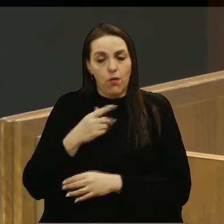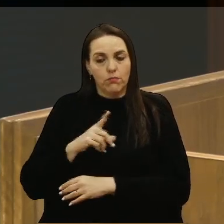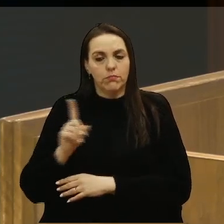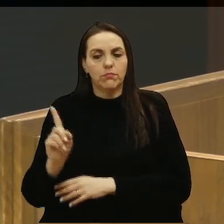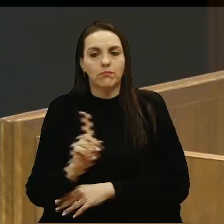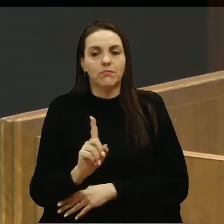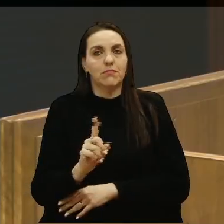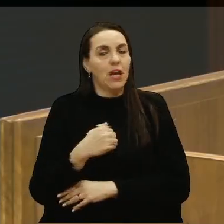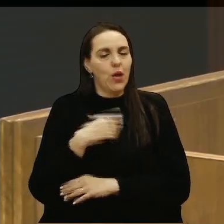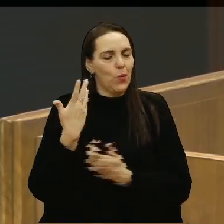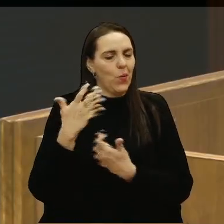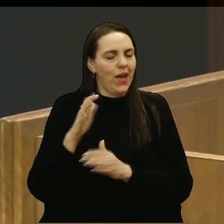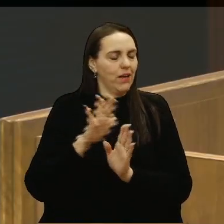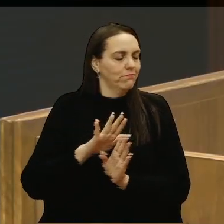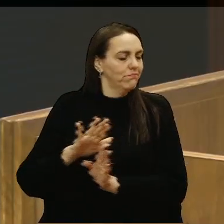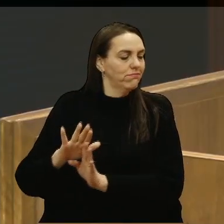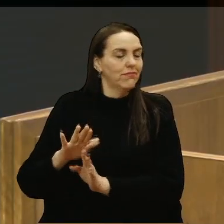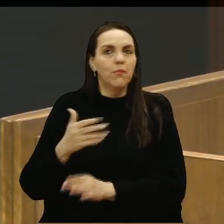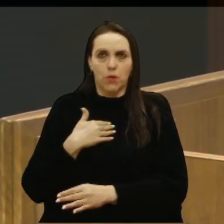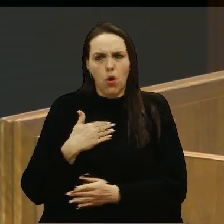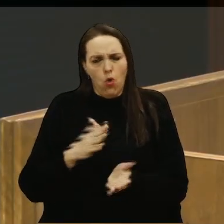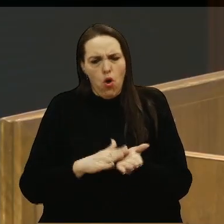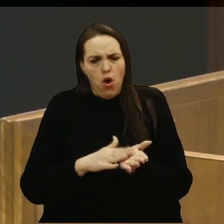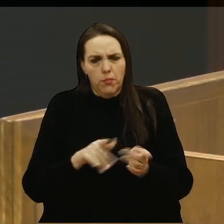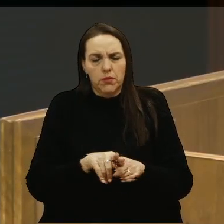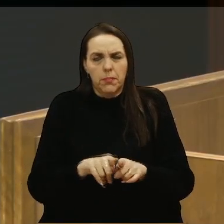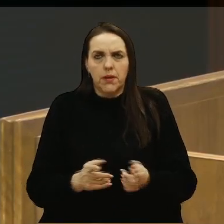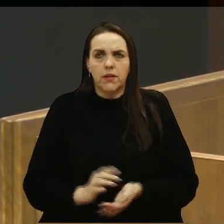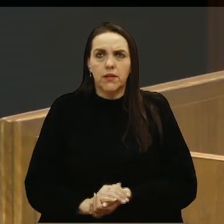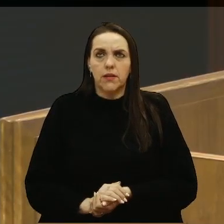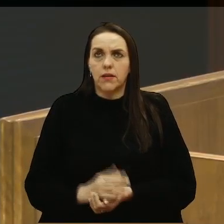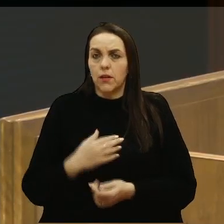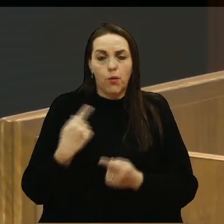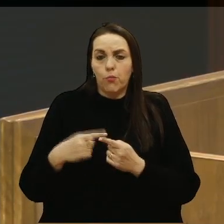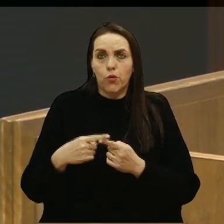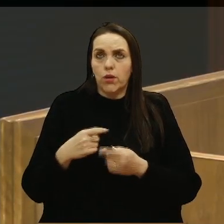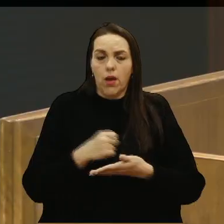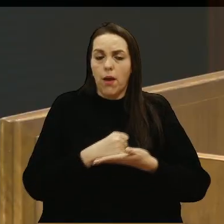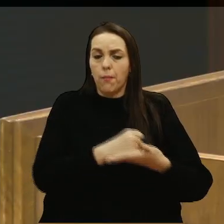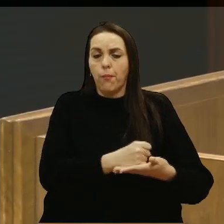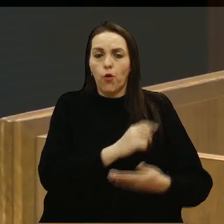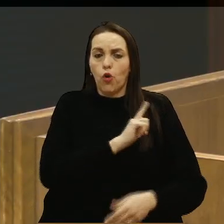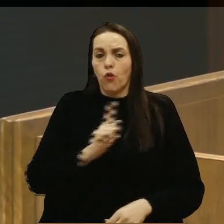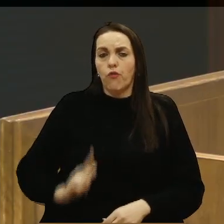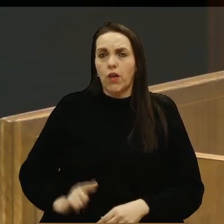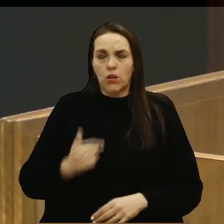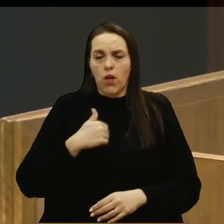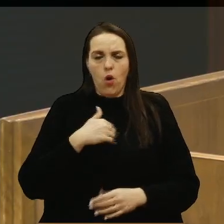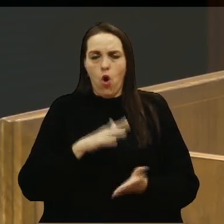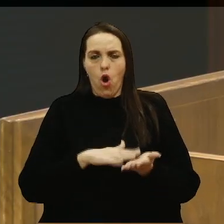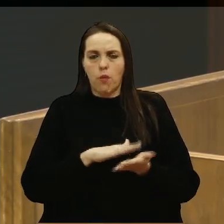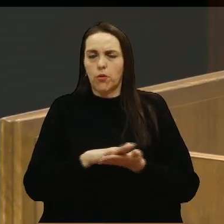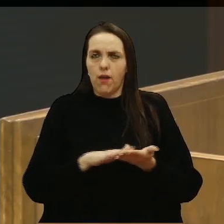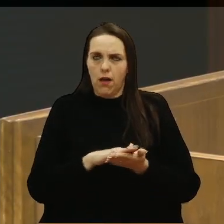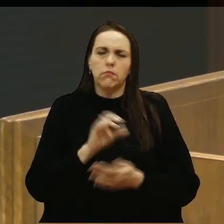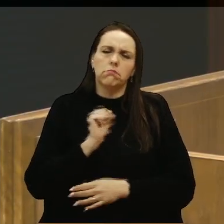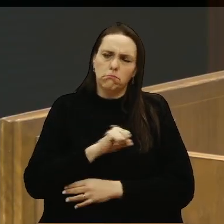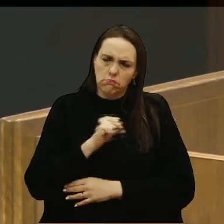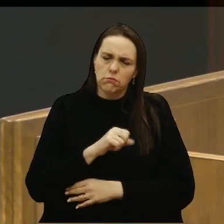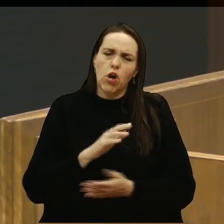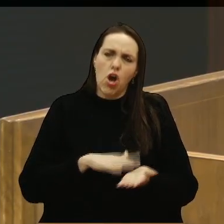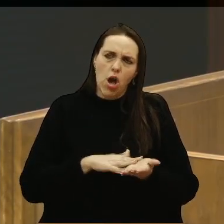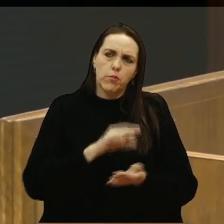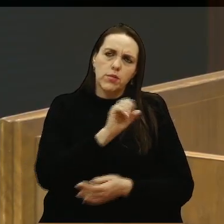ver, porque são feitas cobranças. Como eu falei, não é porque nós somos da base que isso não acontece. Então, deixo aberto aqui,